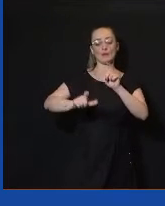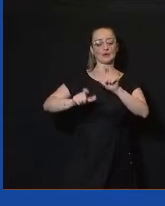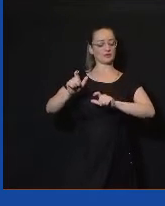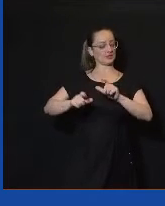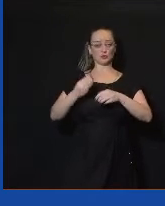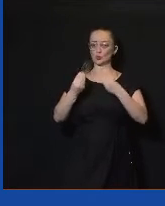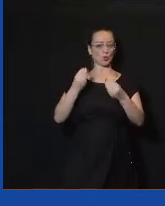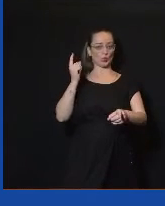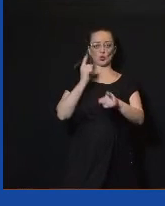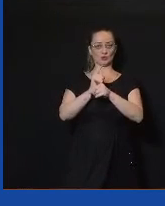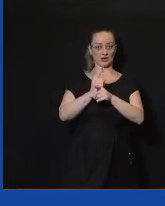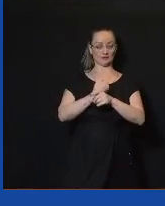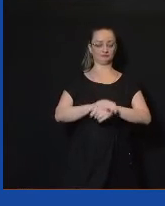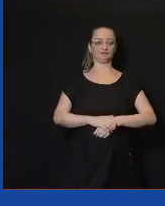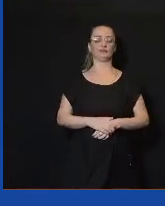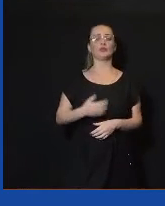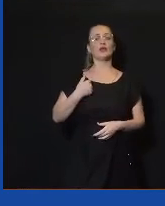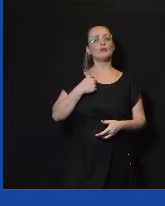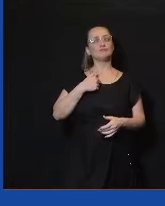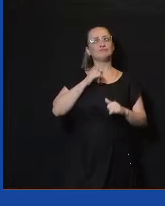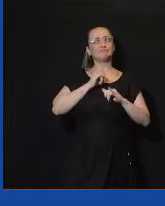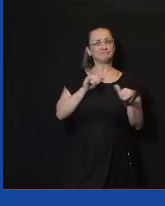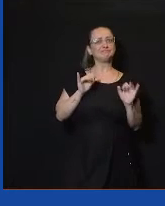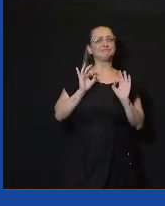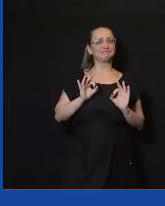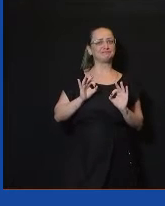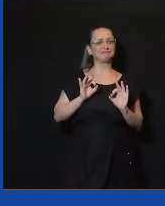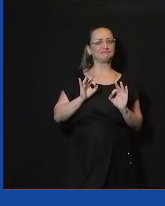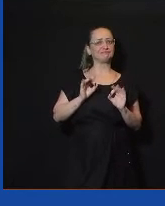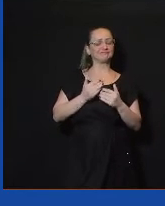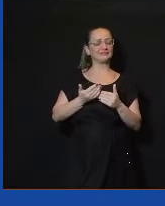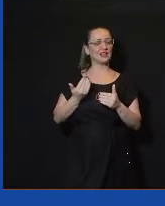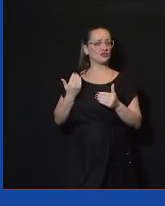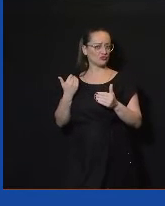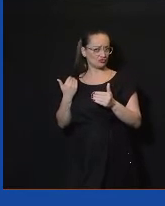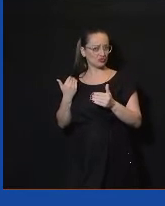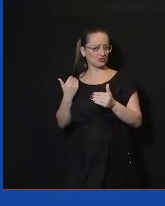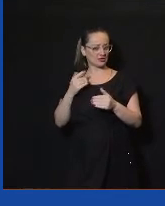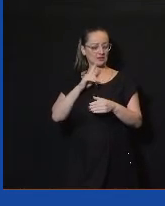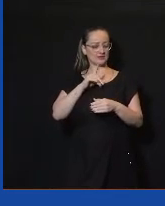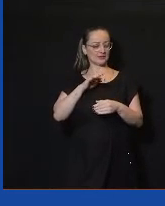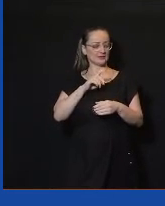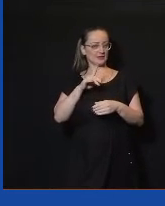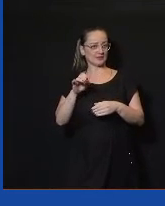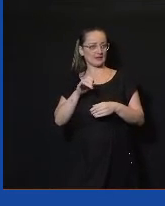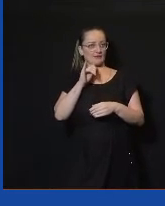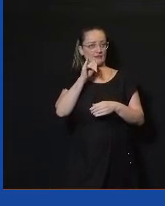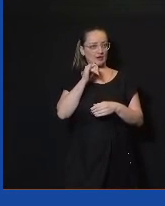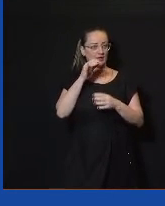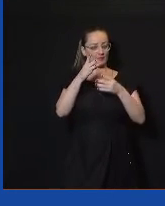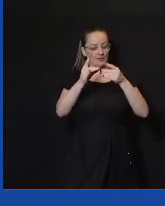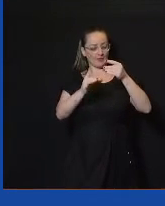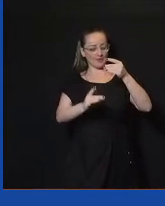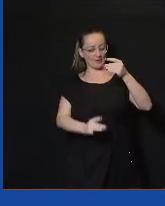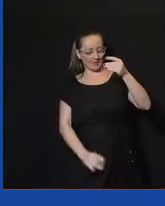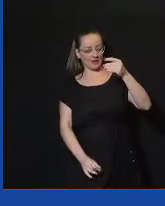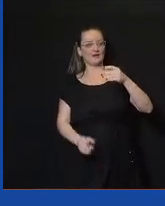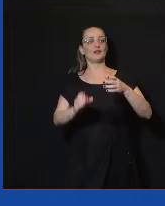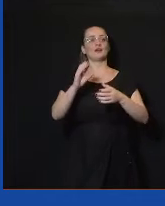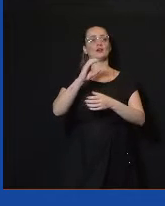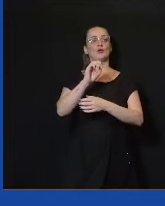eu confesso que, antes do Zezé falar toda a extensa ficha de tudo que a CUFA